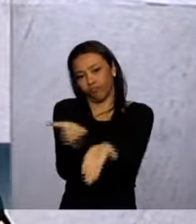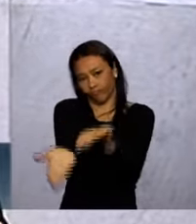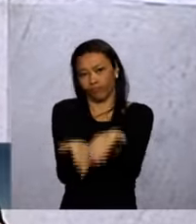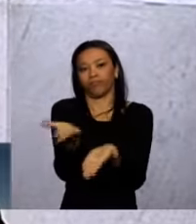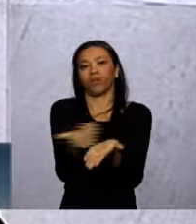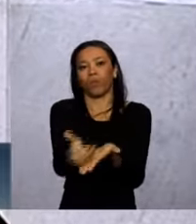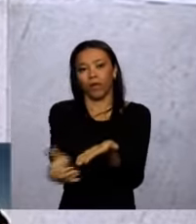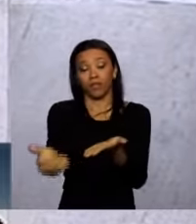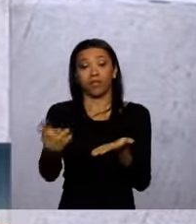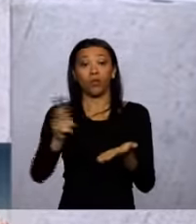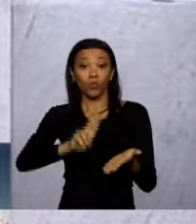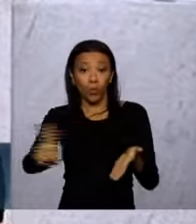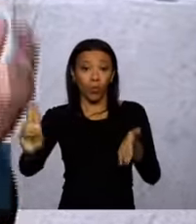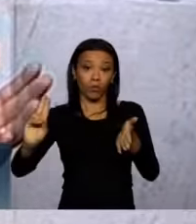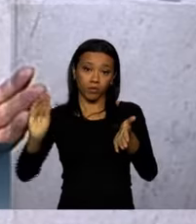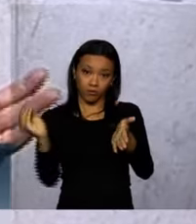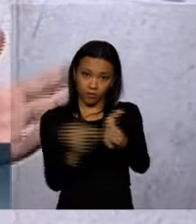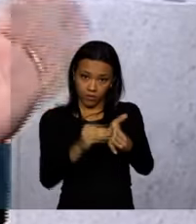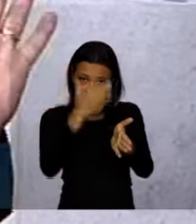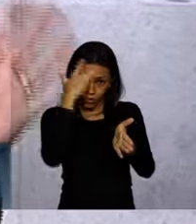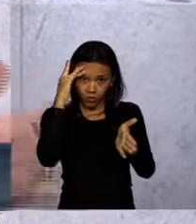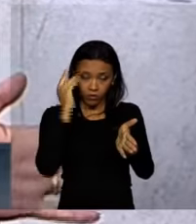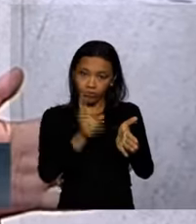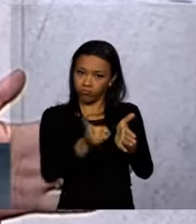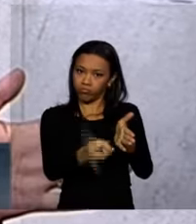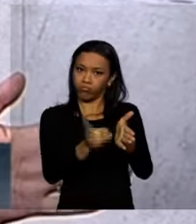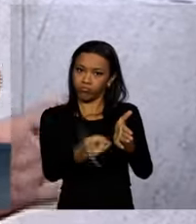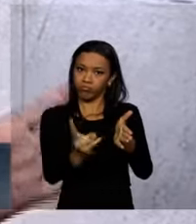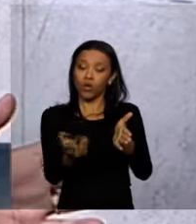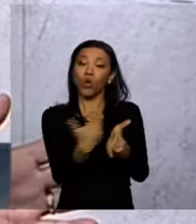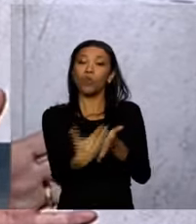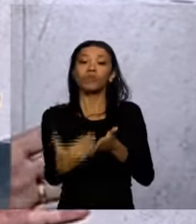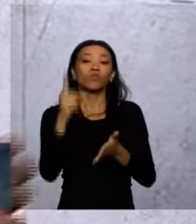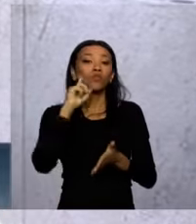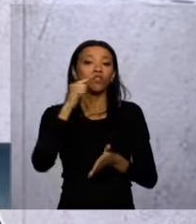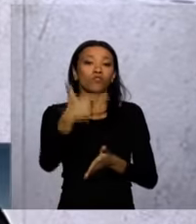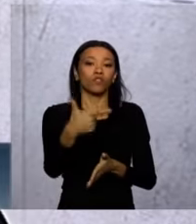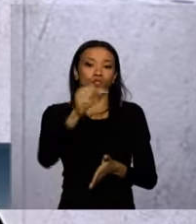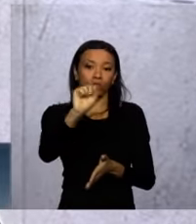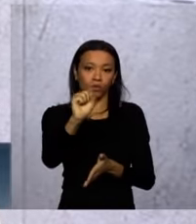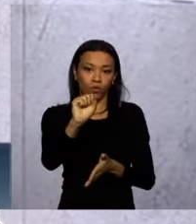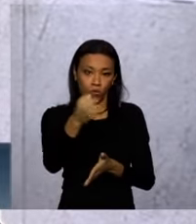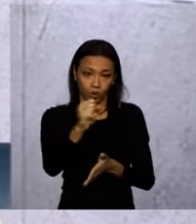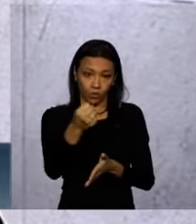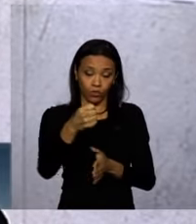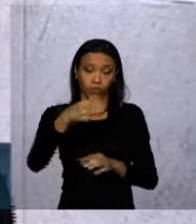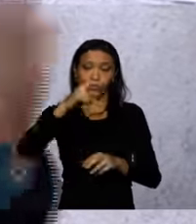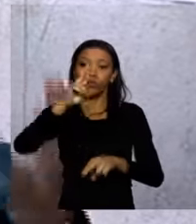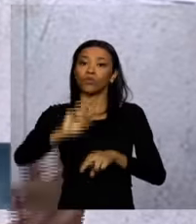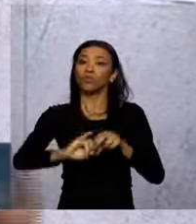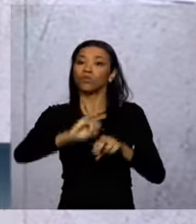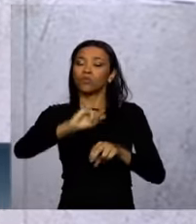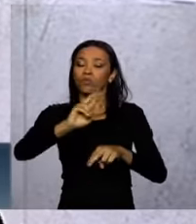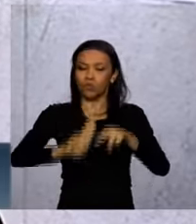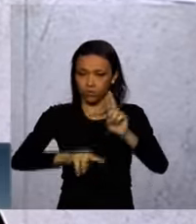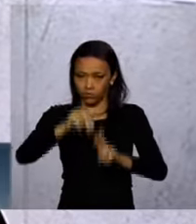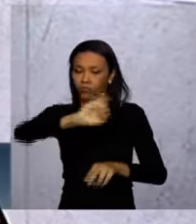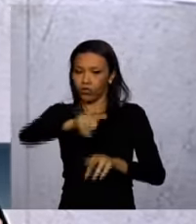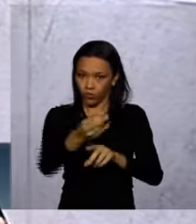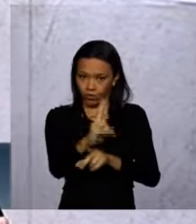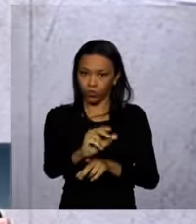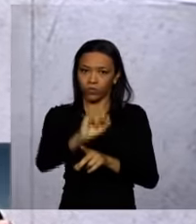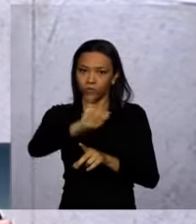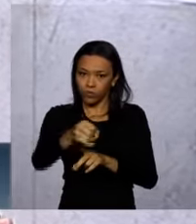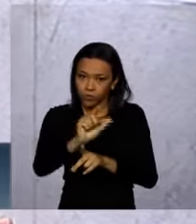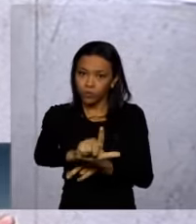cadastro é permanente ele só começou a a partir do dia 28 de julho até esse momento o conjunto dos Estados do